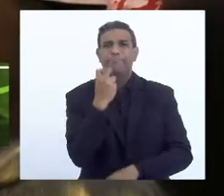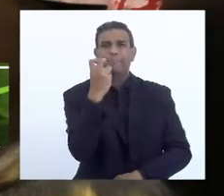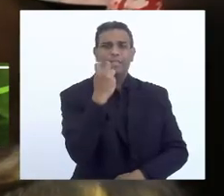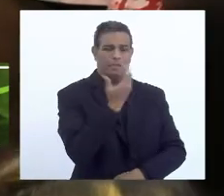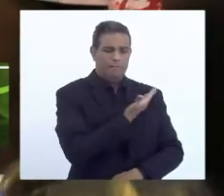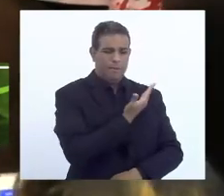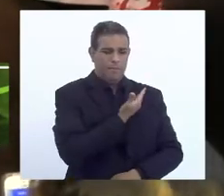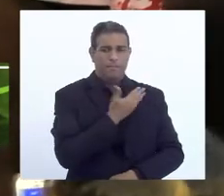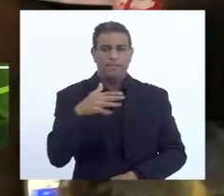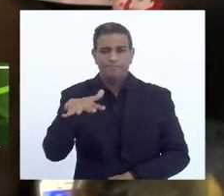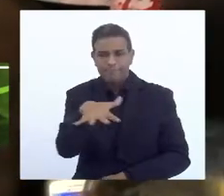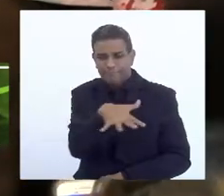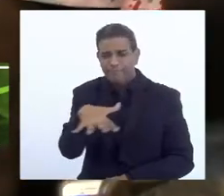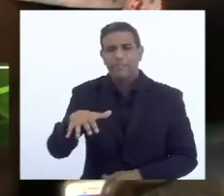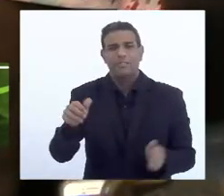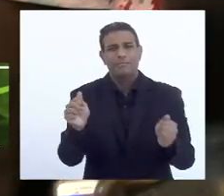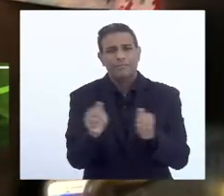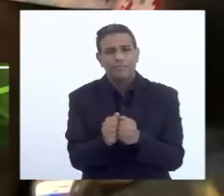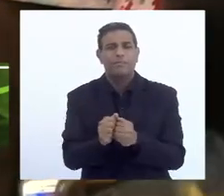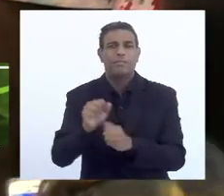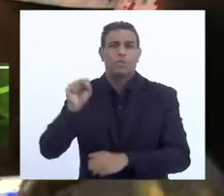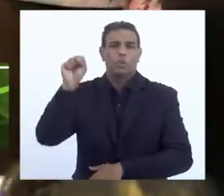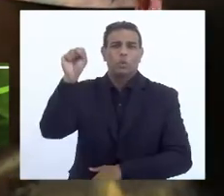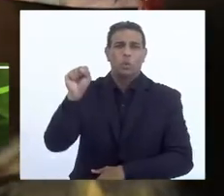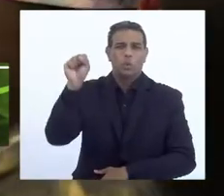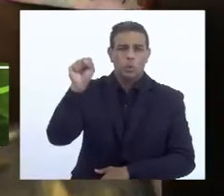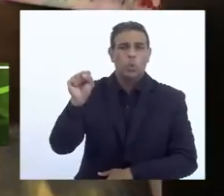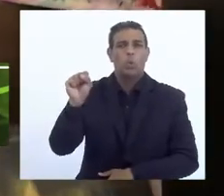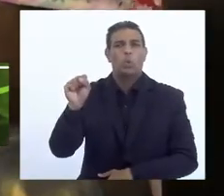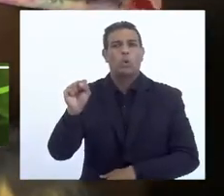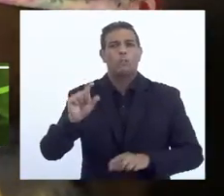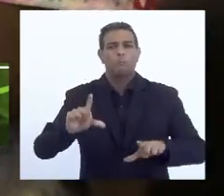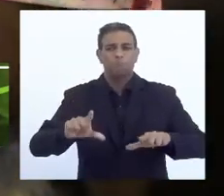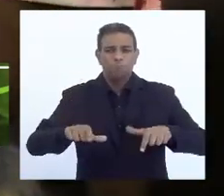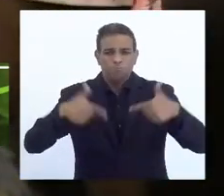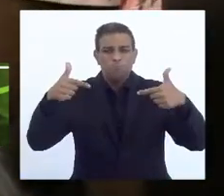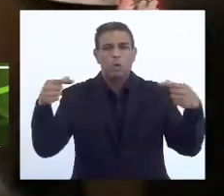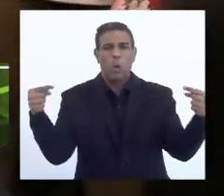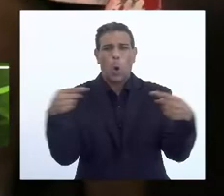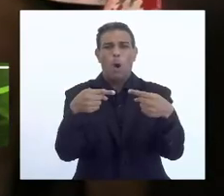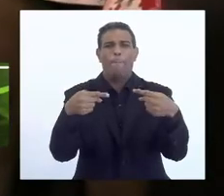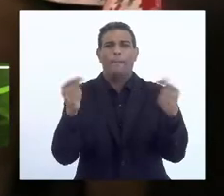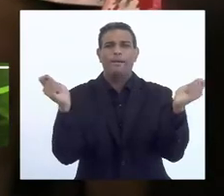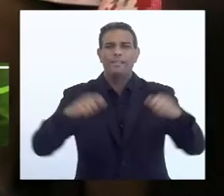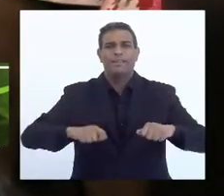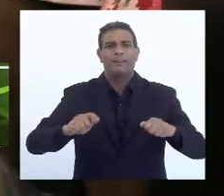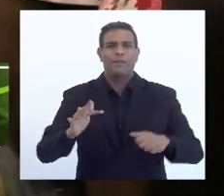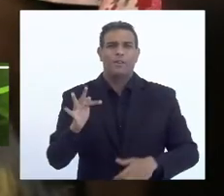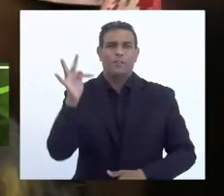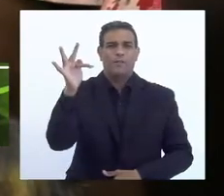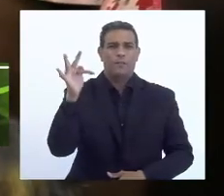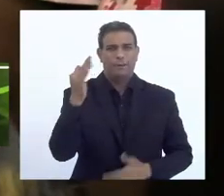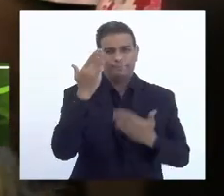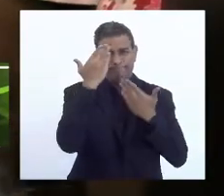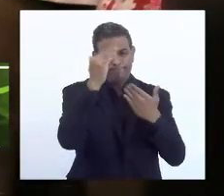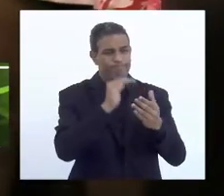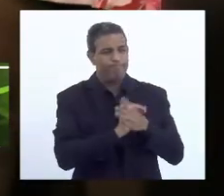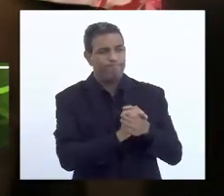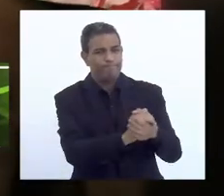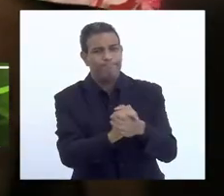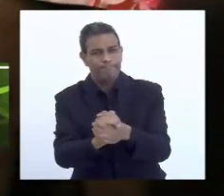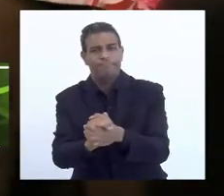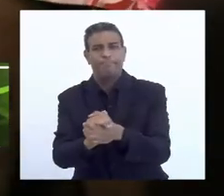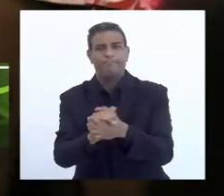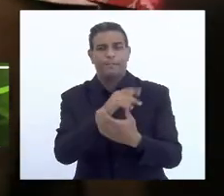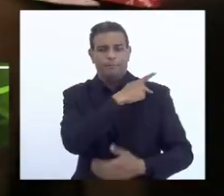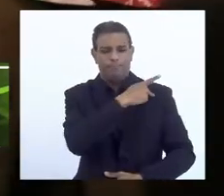da União da Juventude Socialista, que é a organização que me formou e que me deu um impulso para me candidatar. Inclusive, faço questão de cumprimentar aqui o